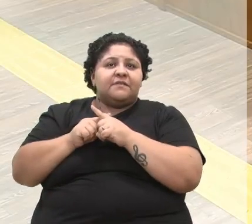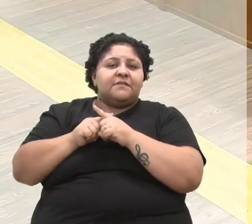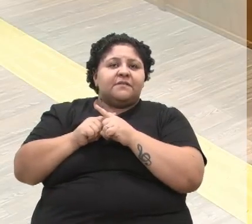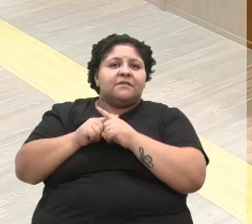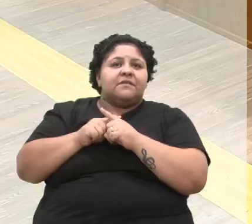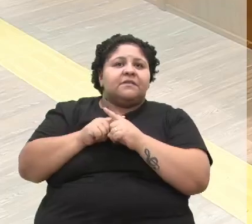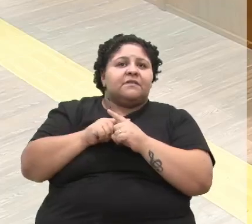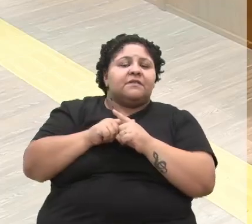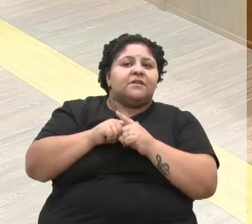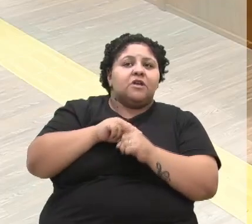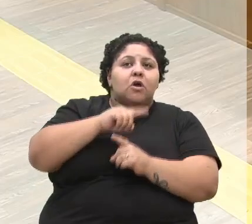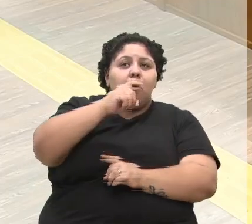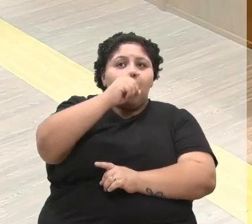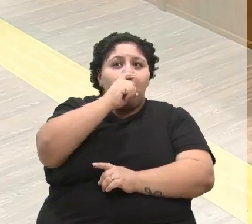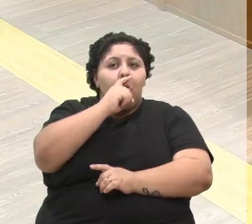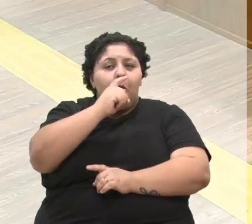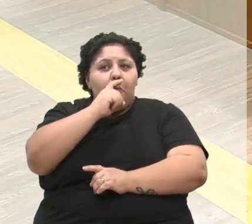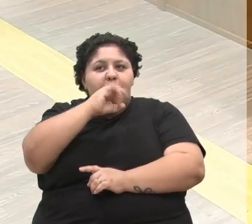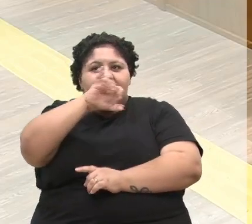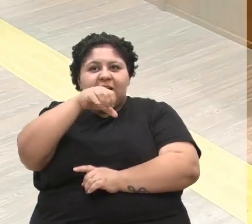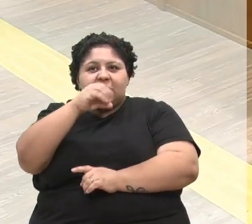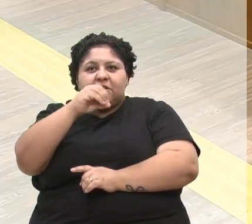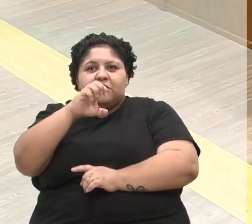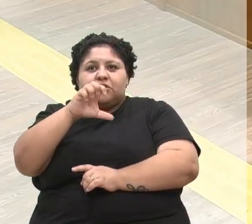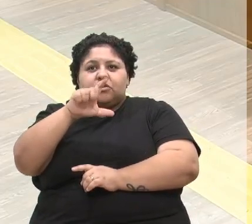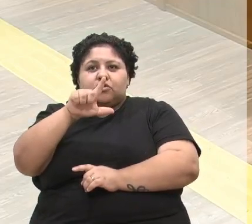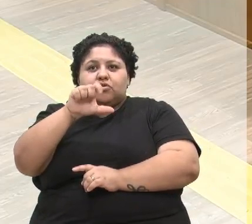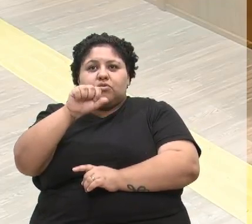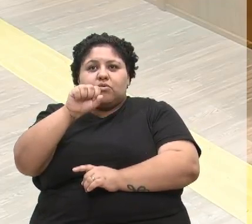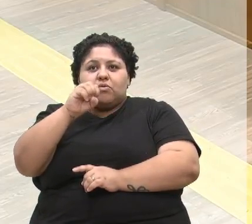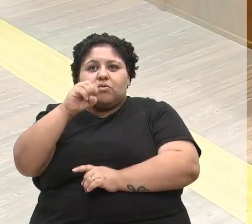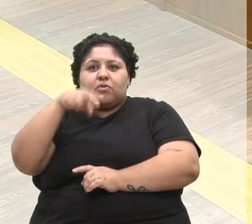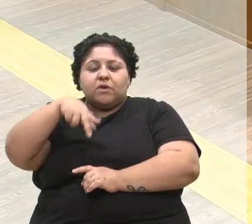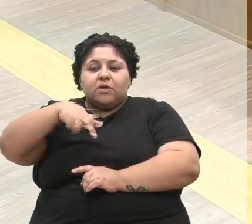Andrade, pai do Joelcio, competiram juntos, pais e filhos, e